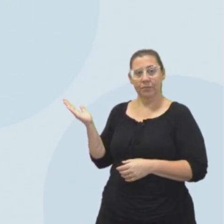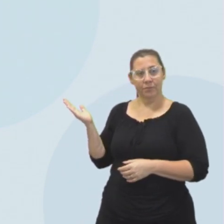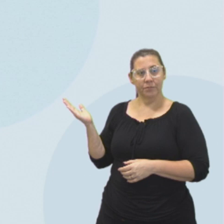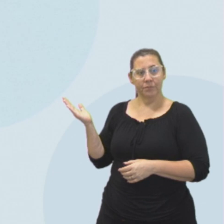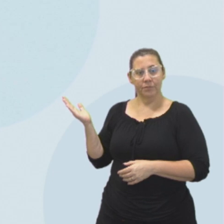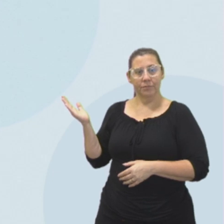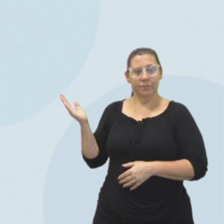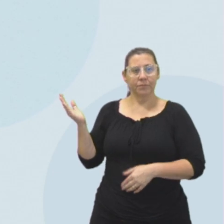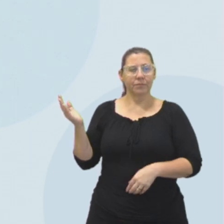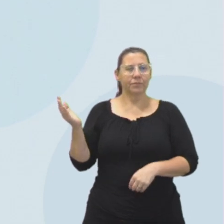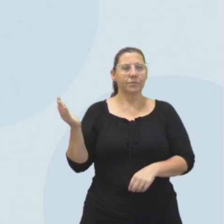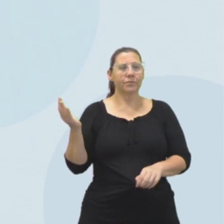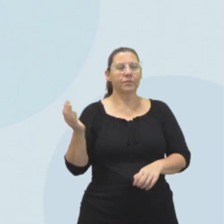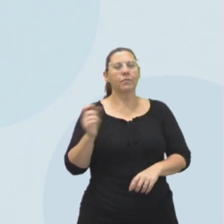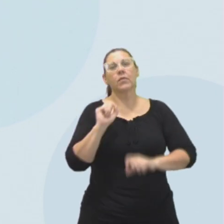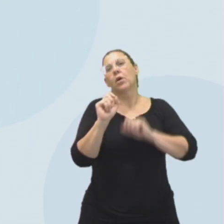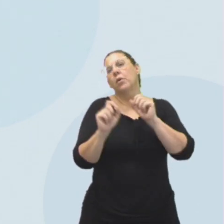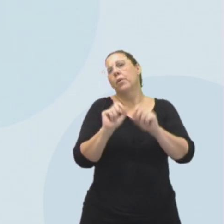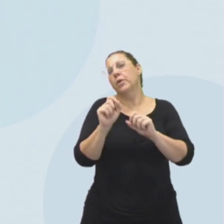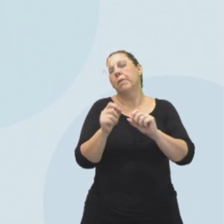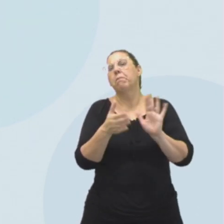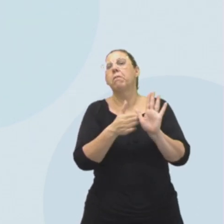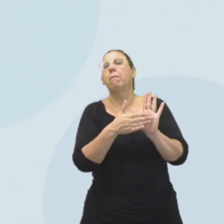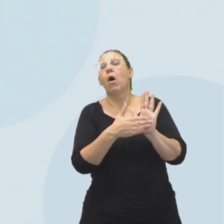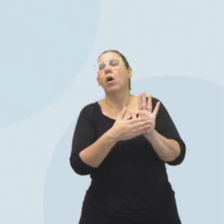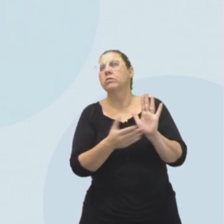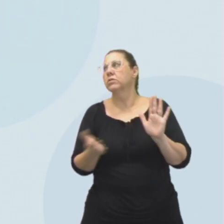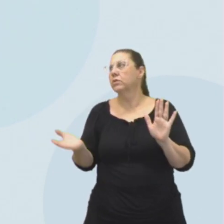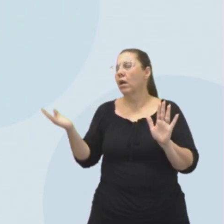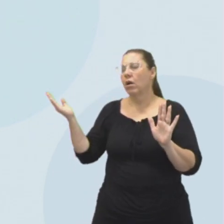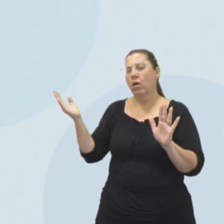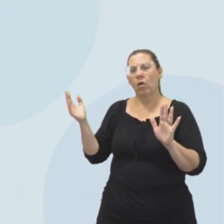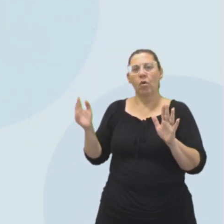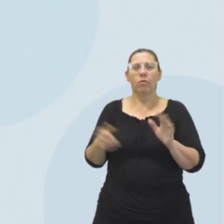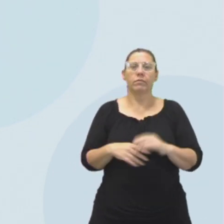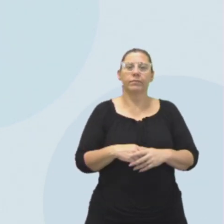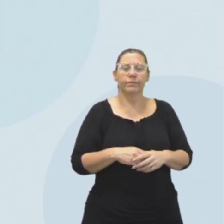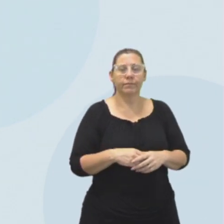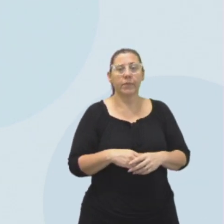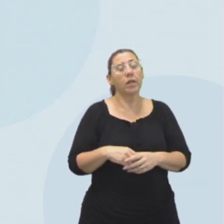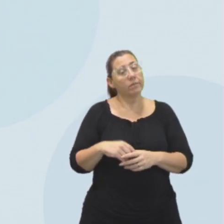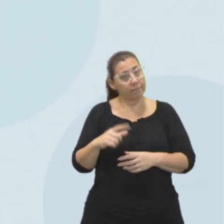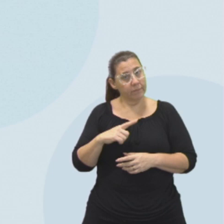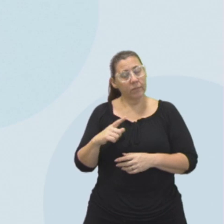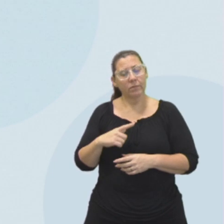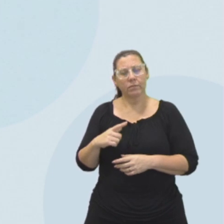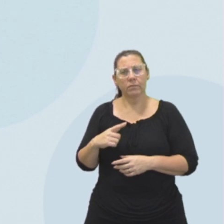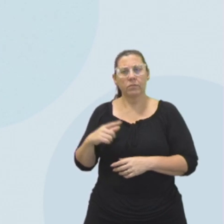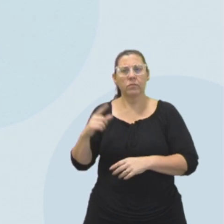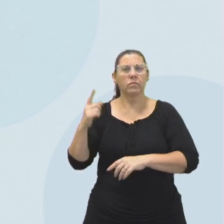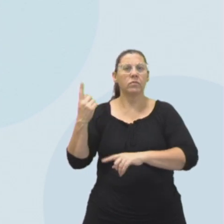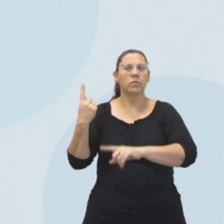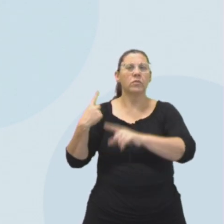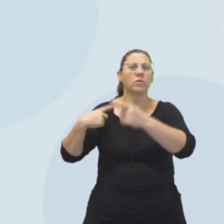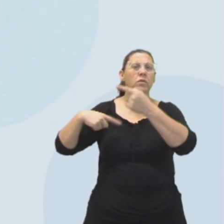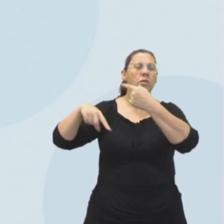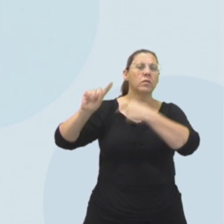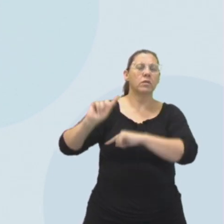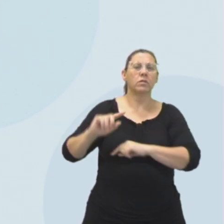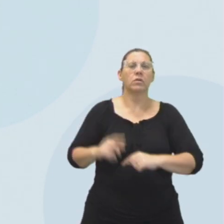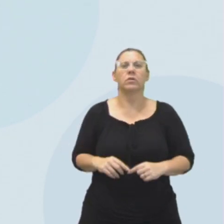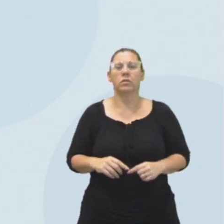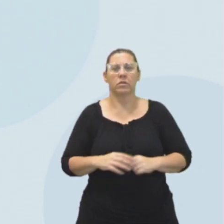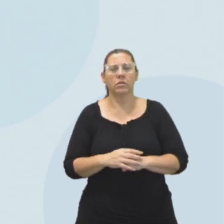Segundo Moran, o que o vídeo também proporciona? O vídeo, ele desenvolve um ver entrecortado, com múltiplos recortes